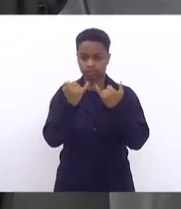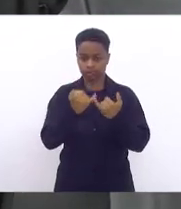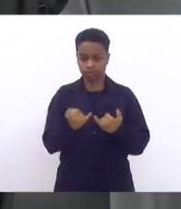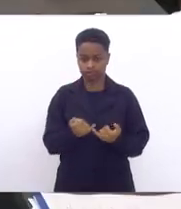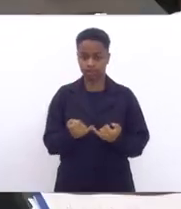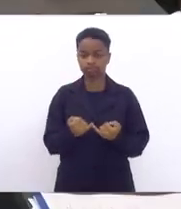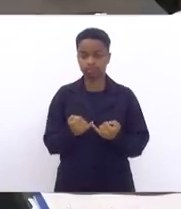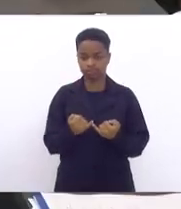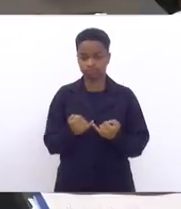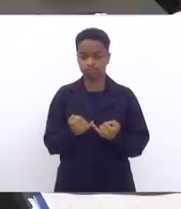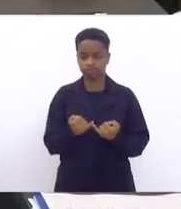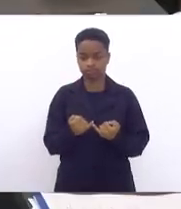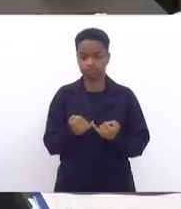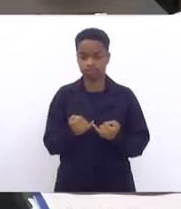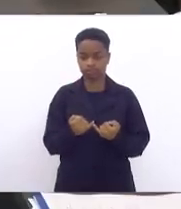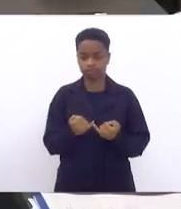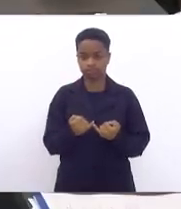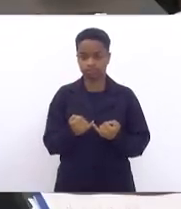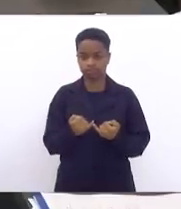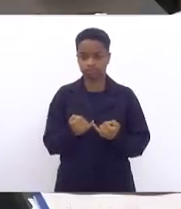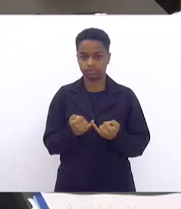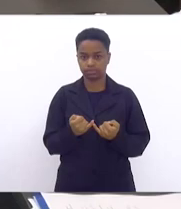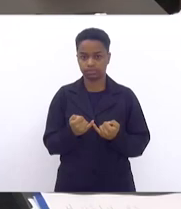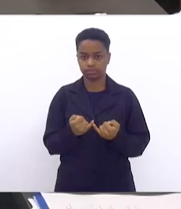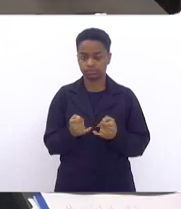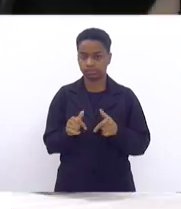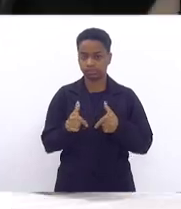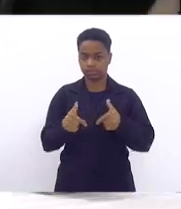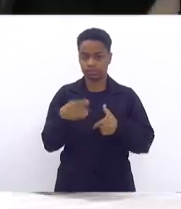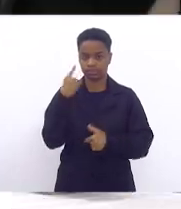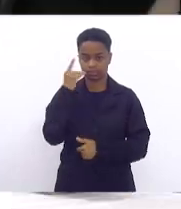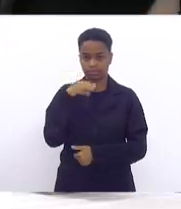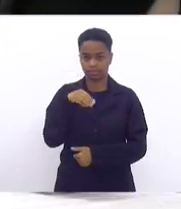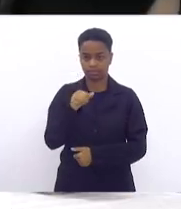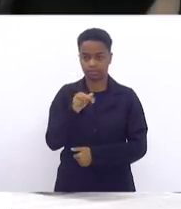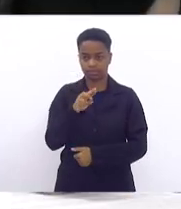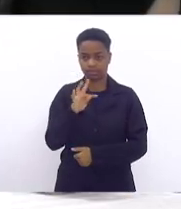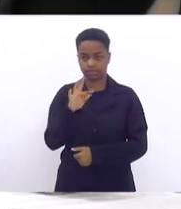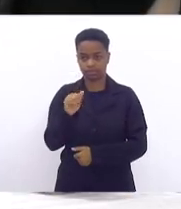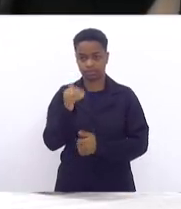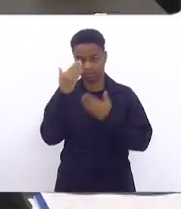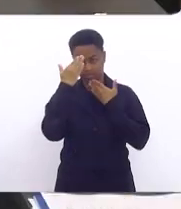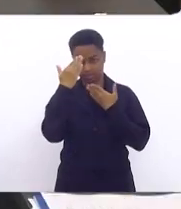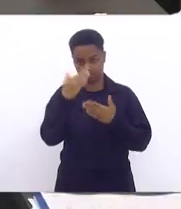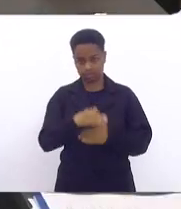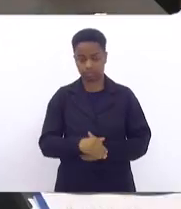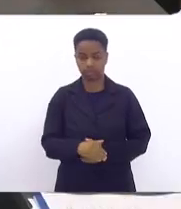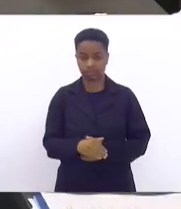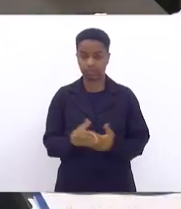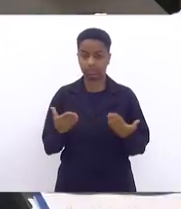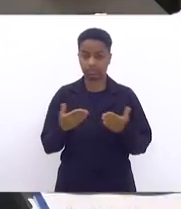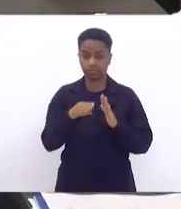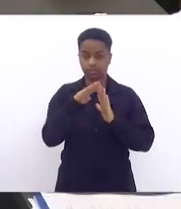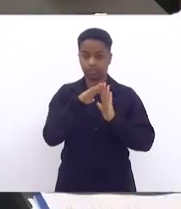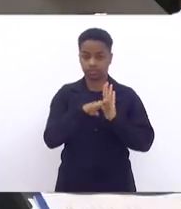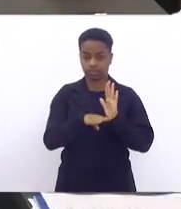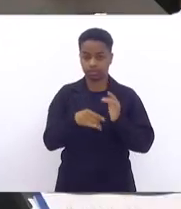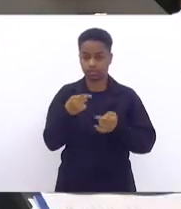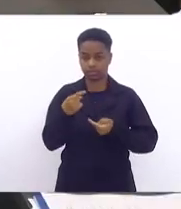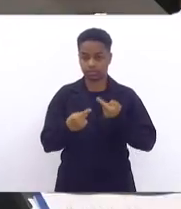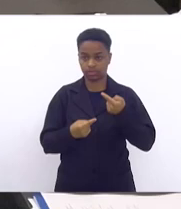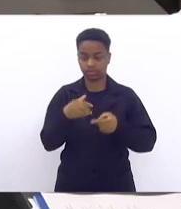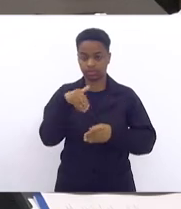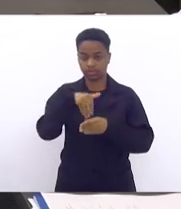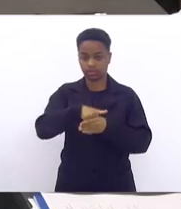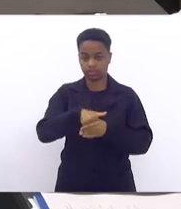com então, a iniciativa da deputada Marta Rocha. Agradeço a Vossa Excelência. Chamar os trabalhos à ordem para